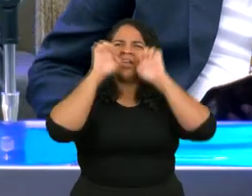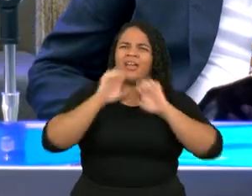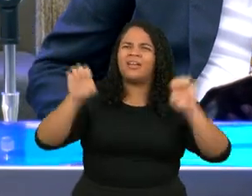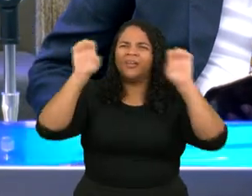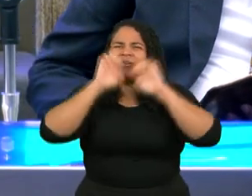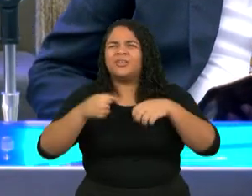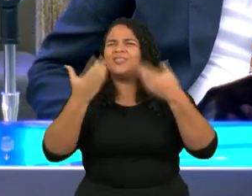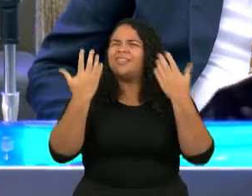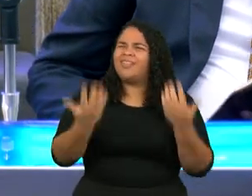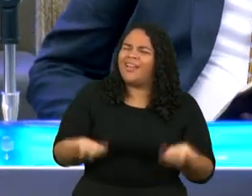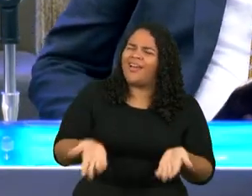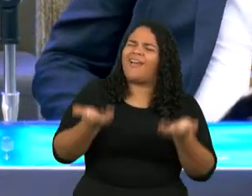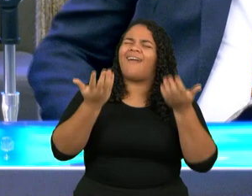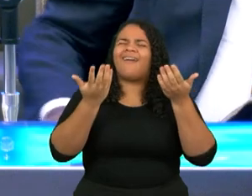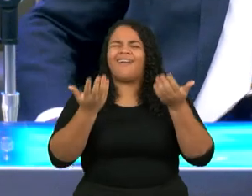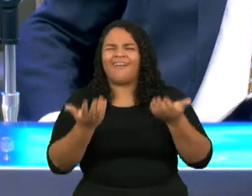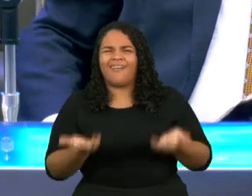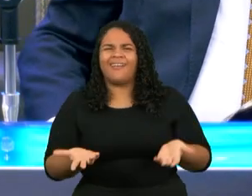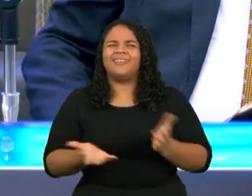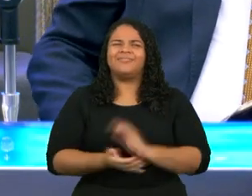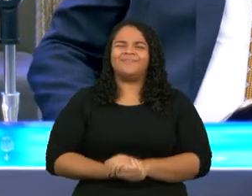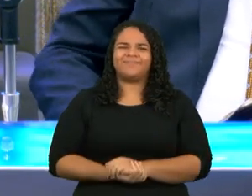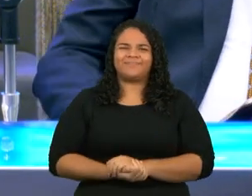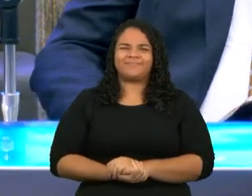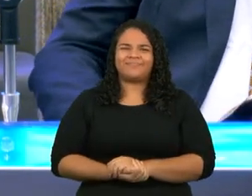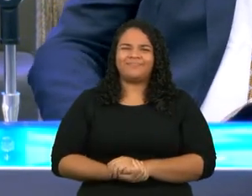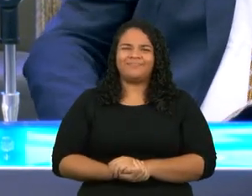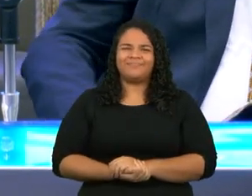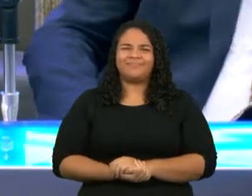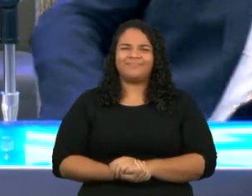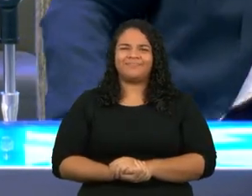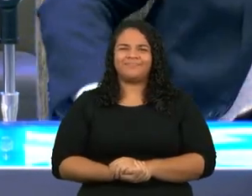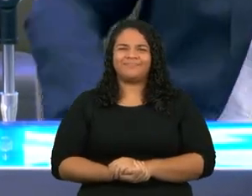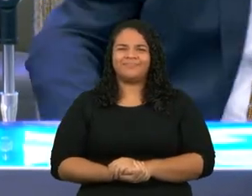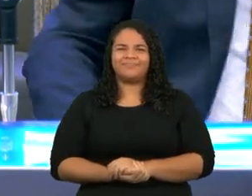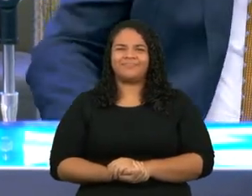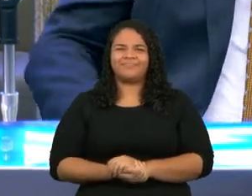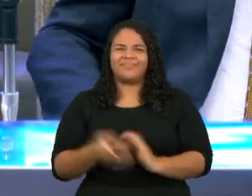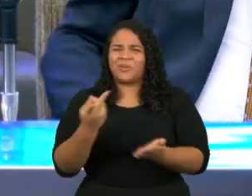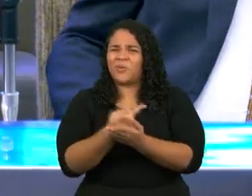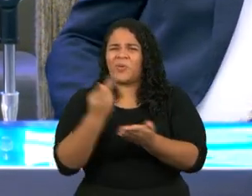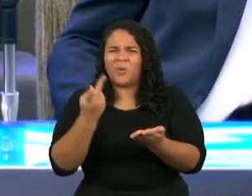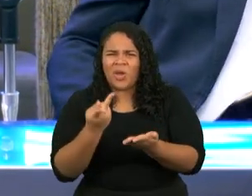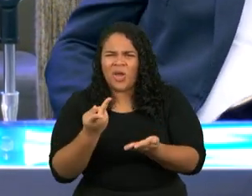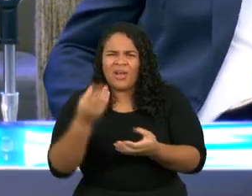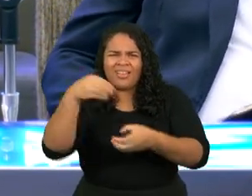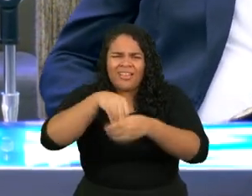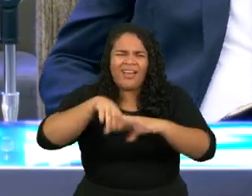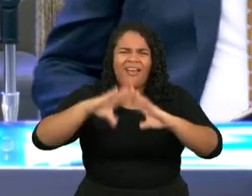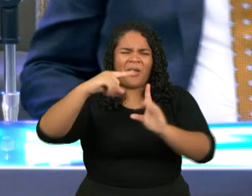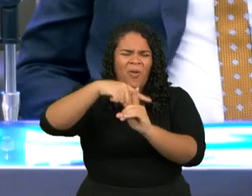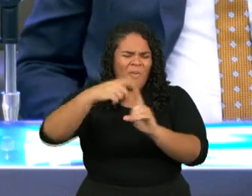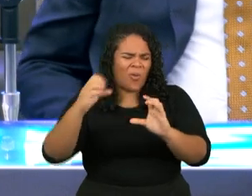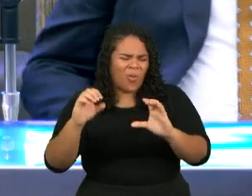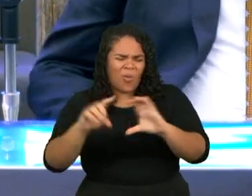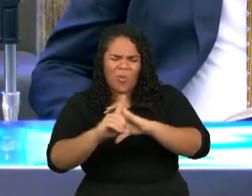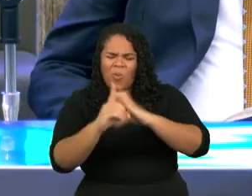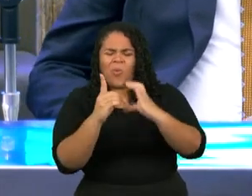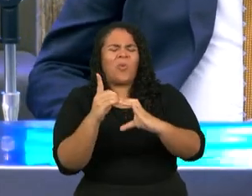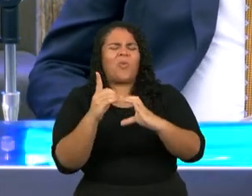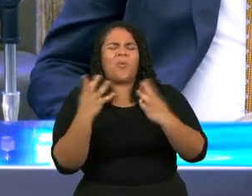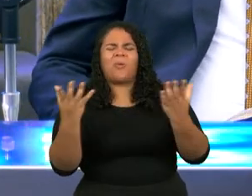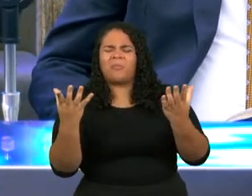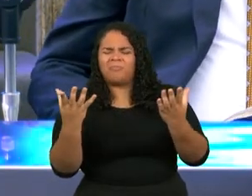termina o eu não chamo nem aquilo não é culto aquilo é um show é um